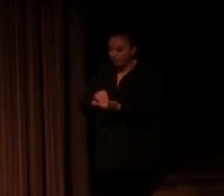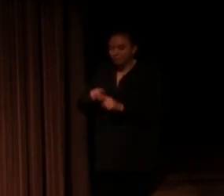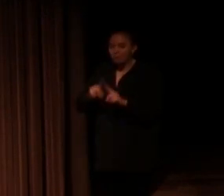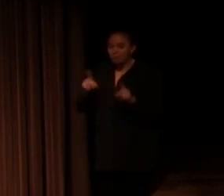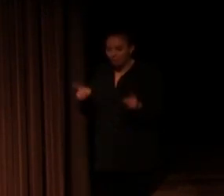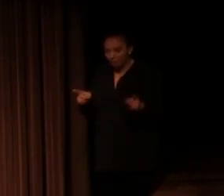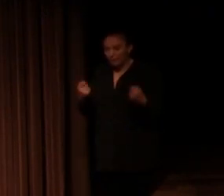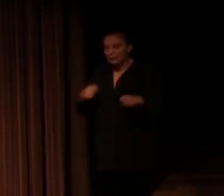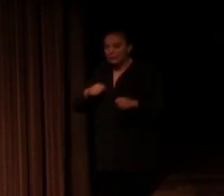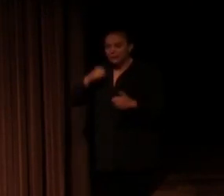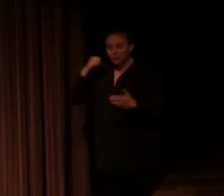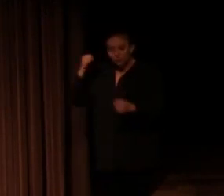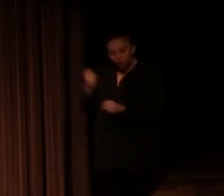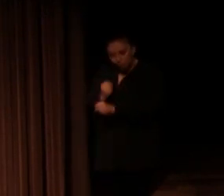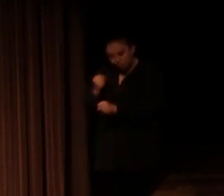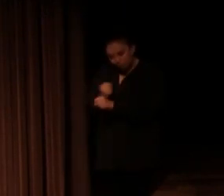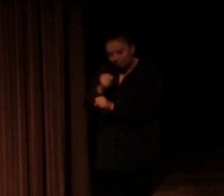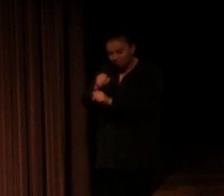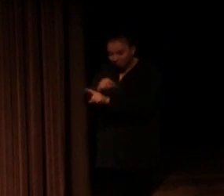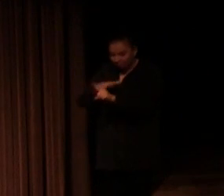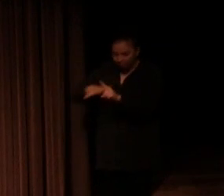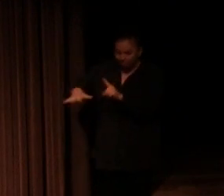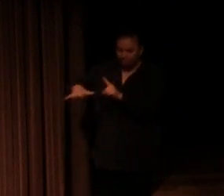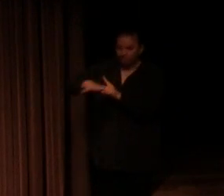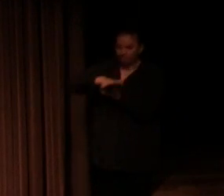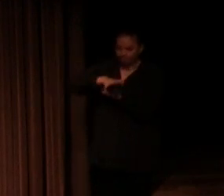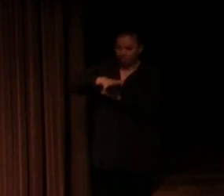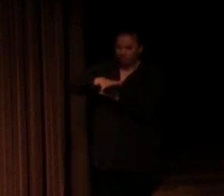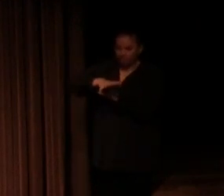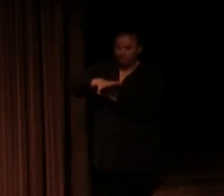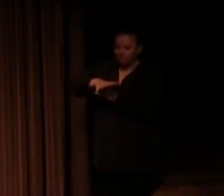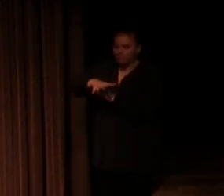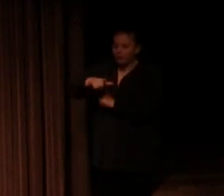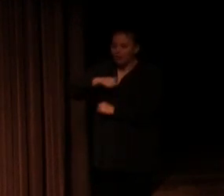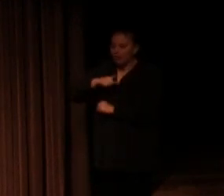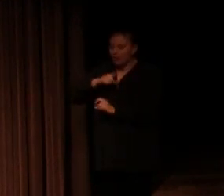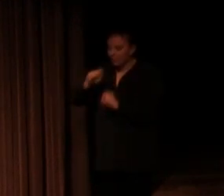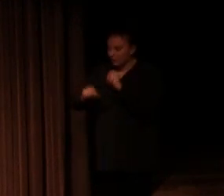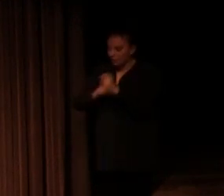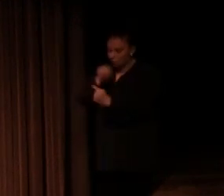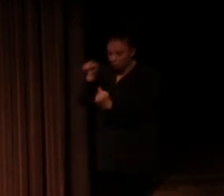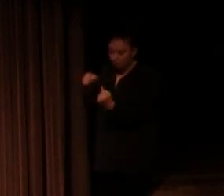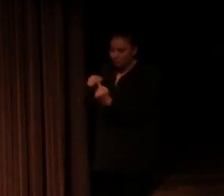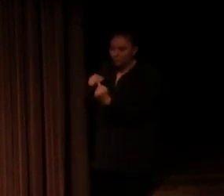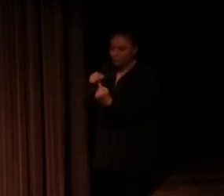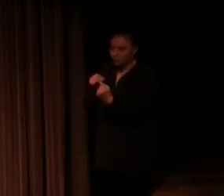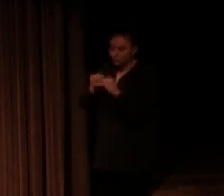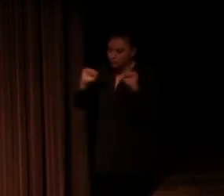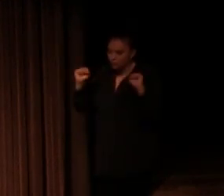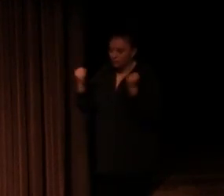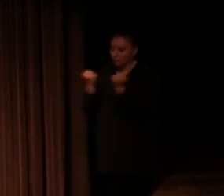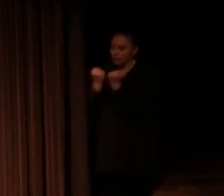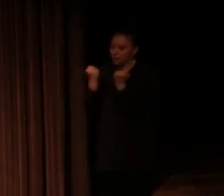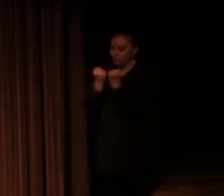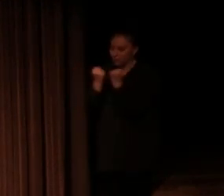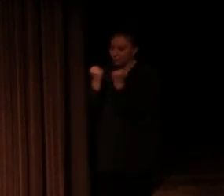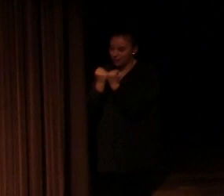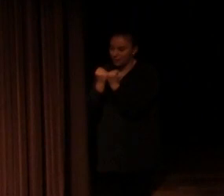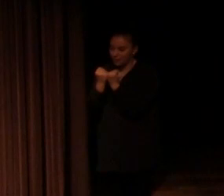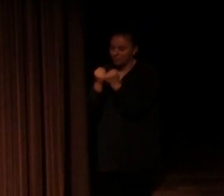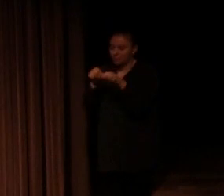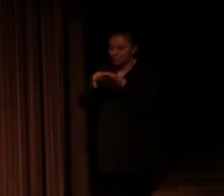uma sociedade que tem por si só é o dever de combater a desigualdade e promover cuidade